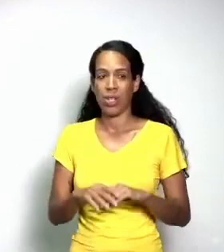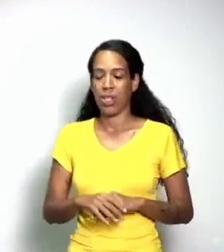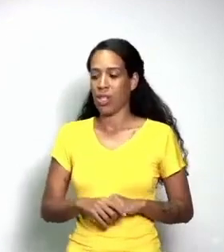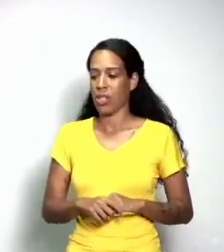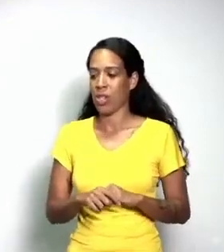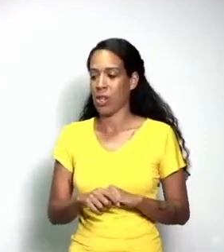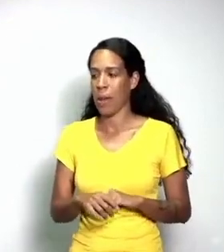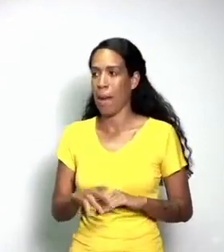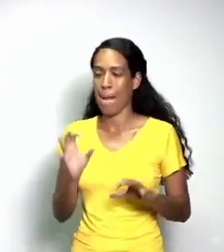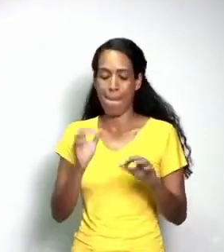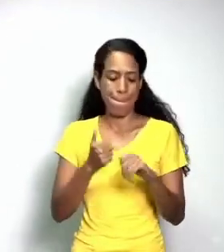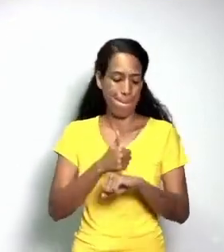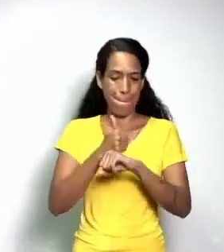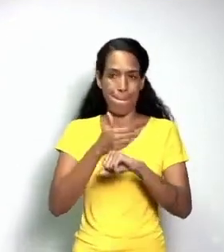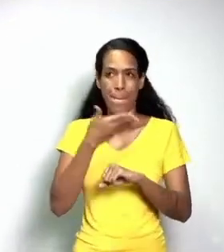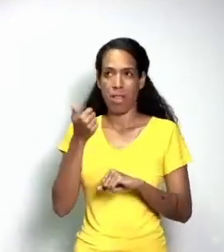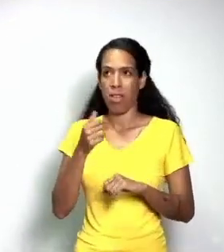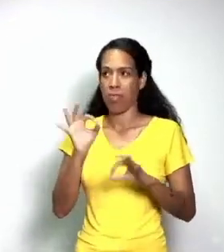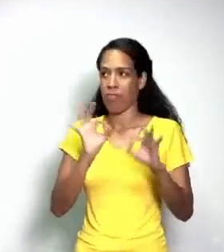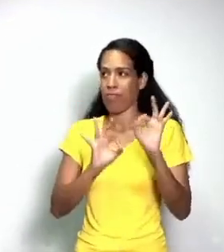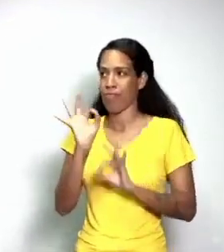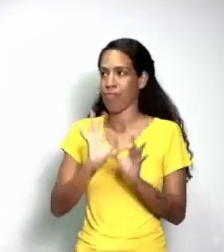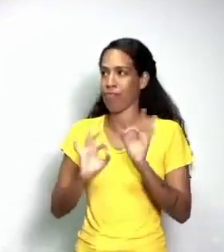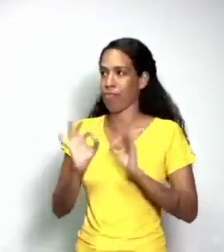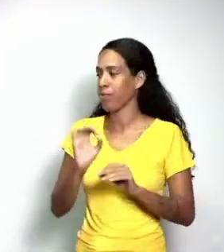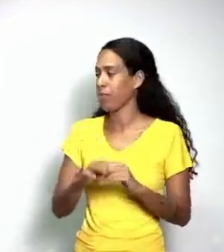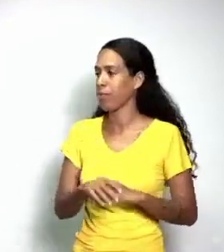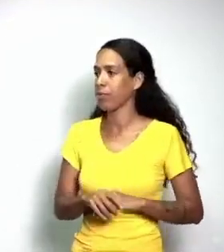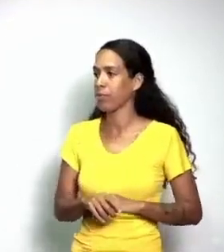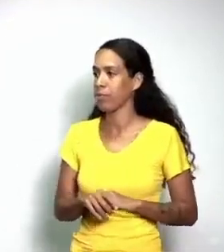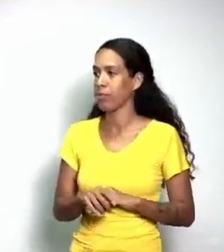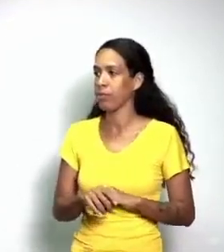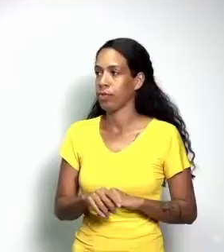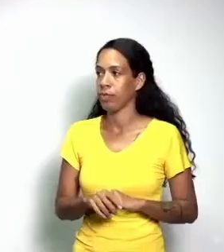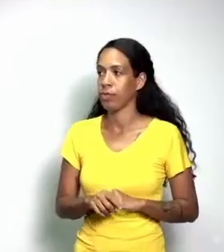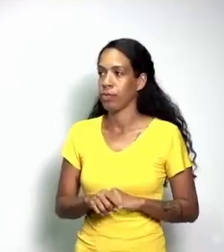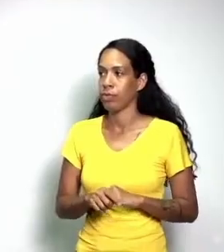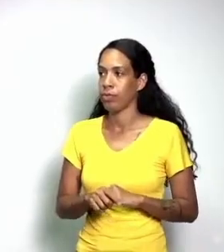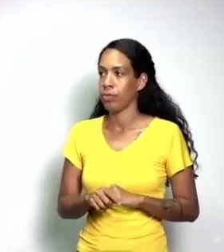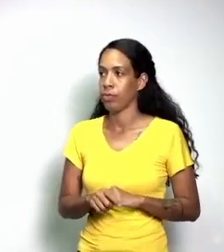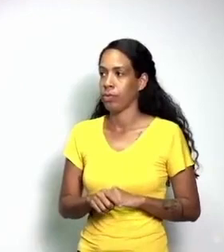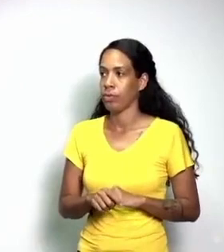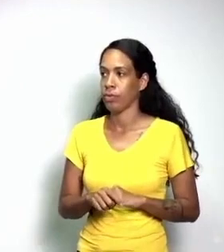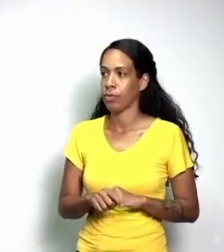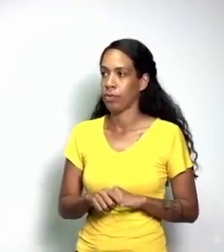um melhor manuseio. Deixa eu só ver se aqui é melhor.